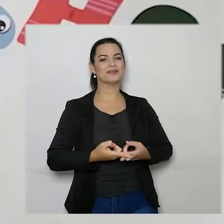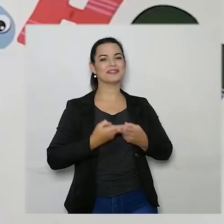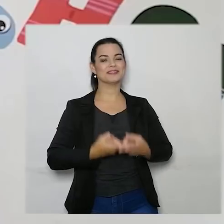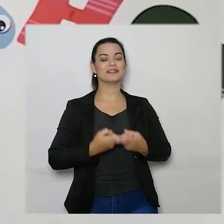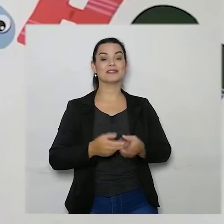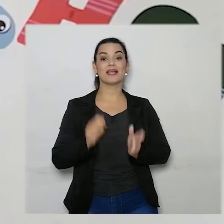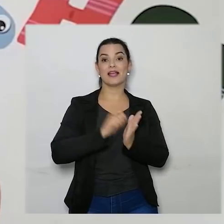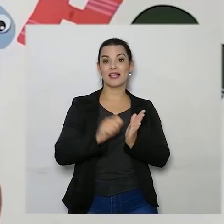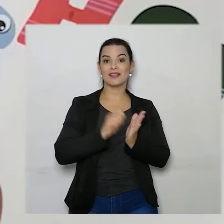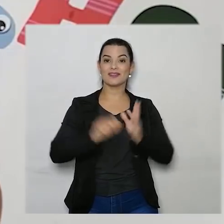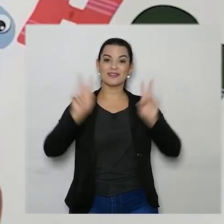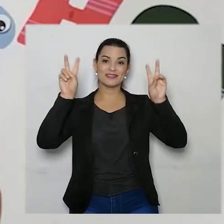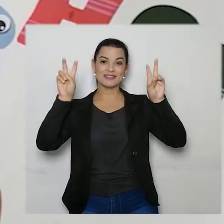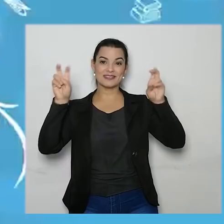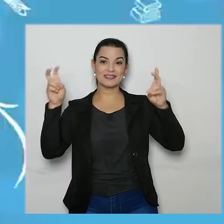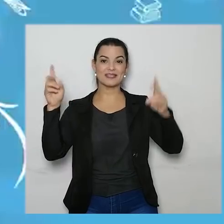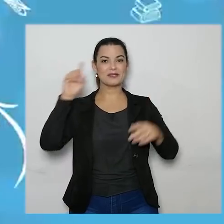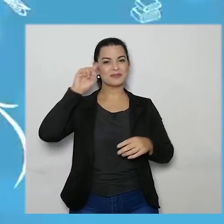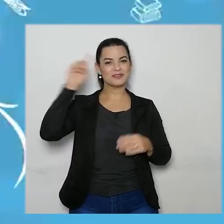e a data de hoje.